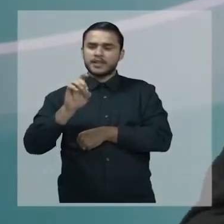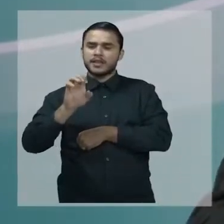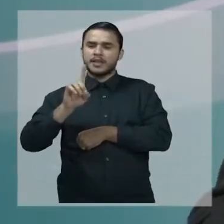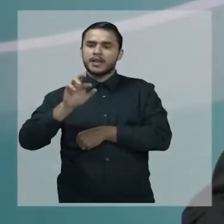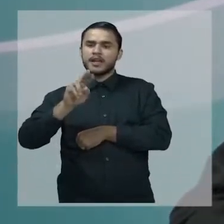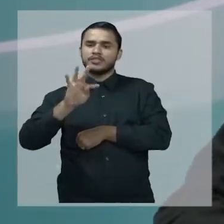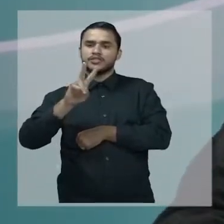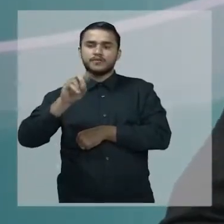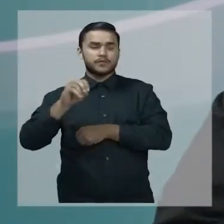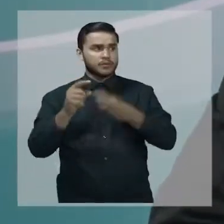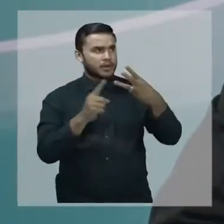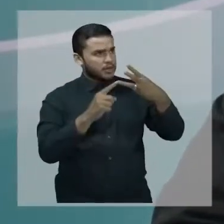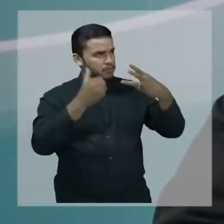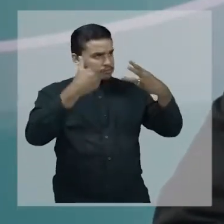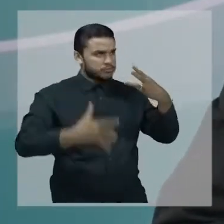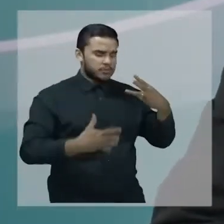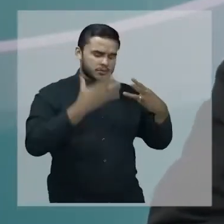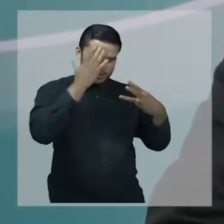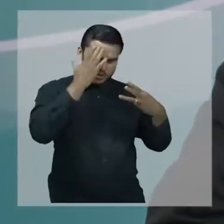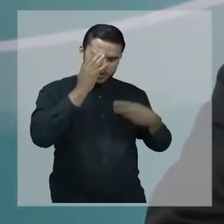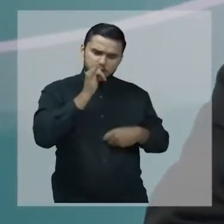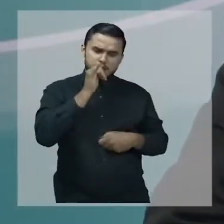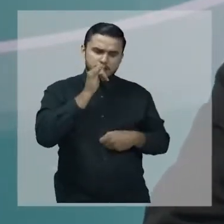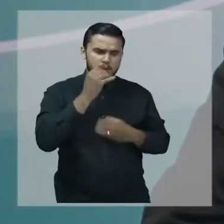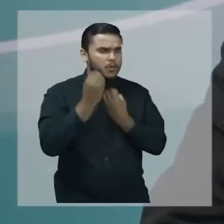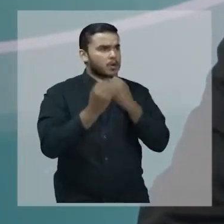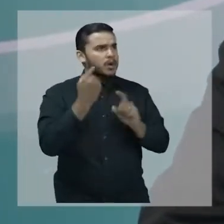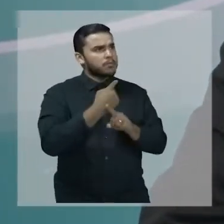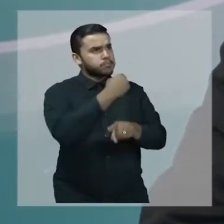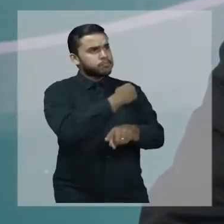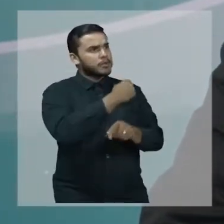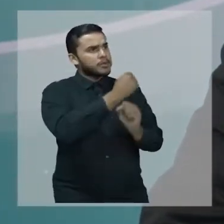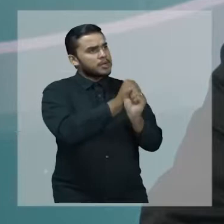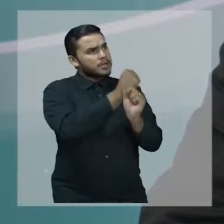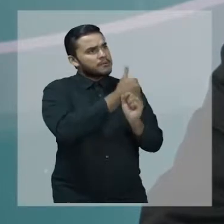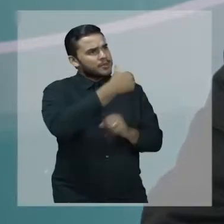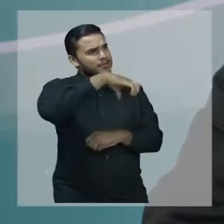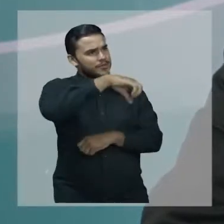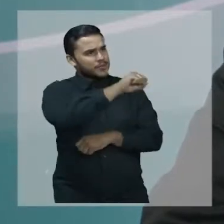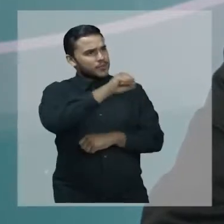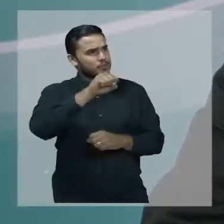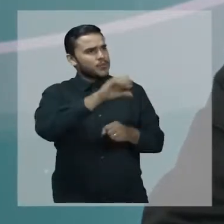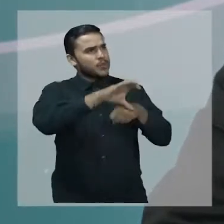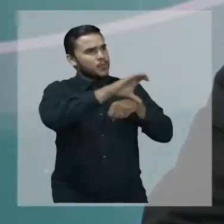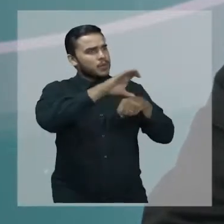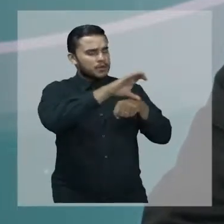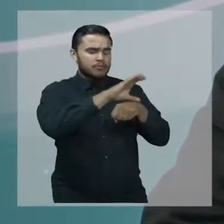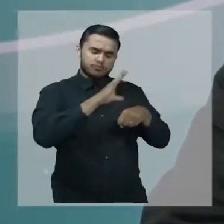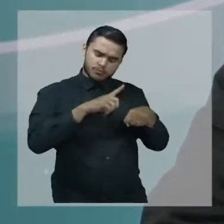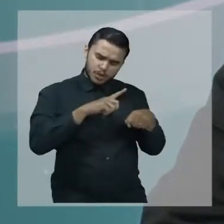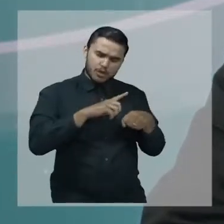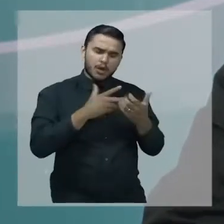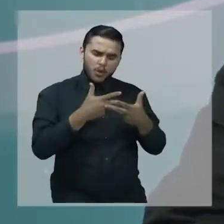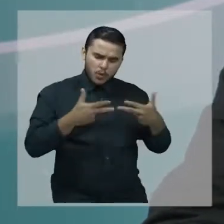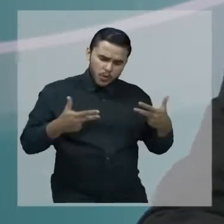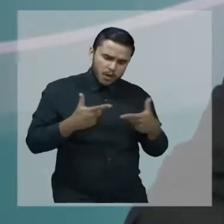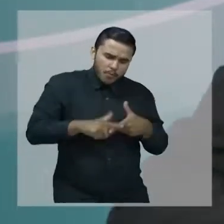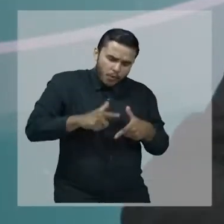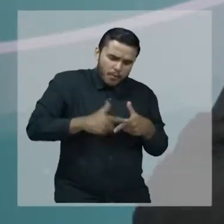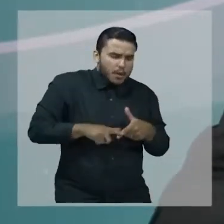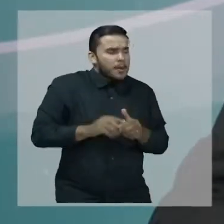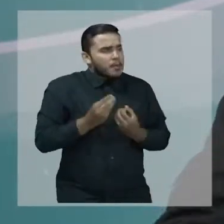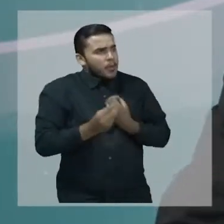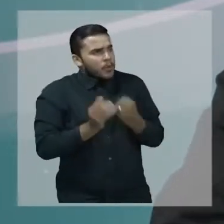a Constituição trouxe materializada a partir das discussões constituintes, ele tem, óbvio, seus